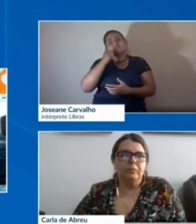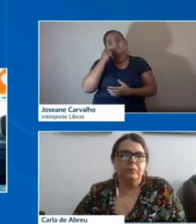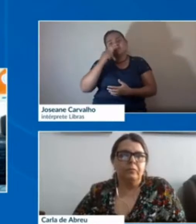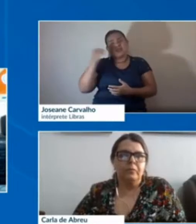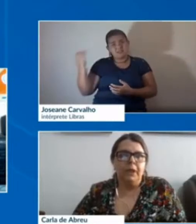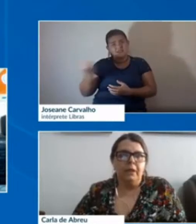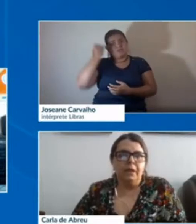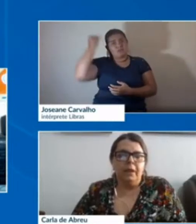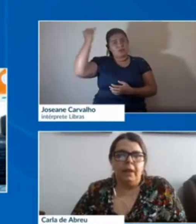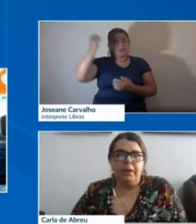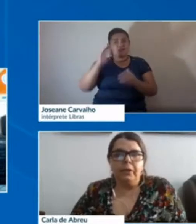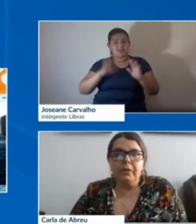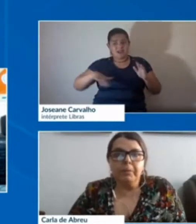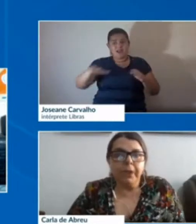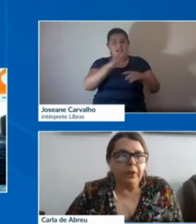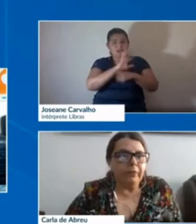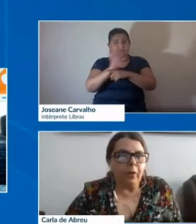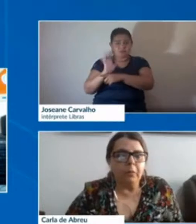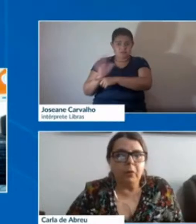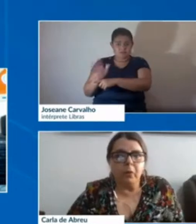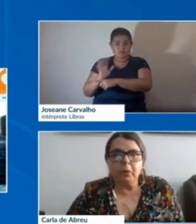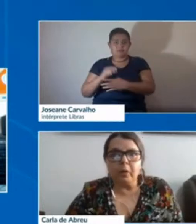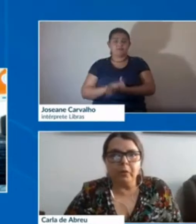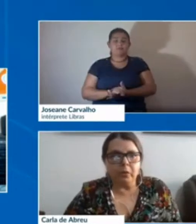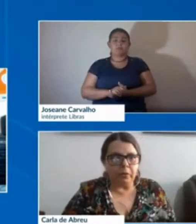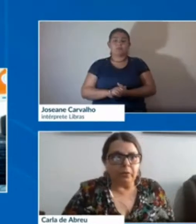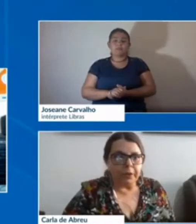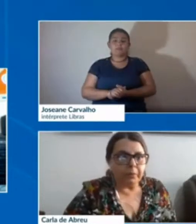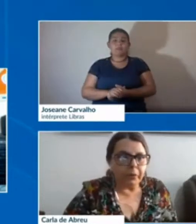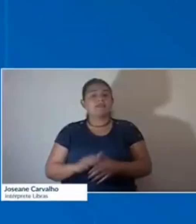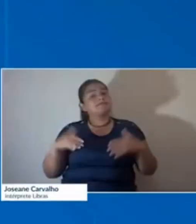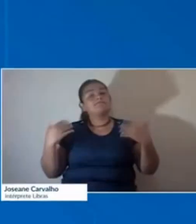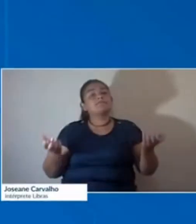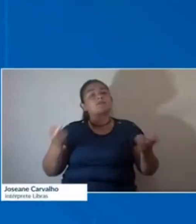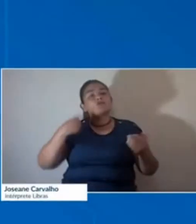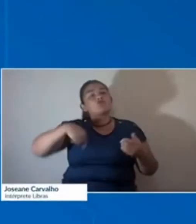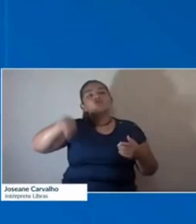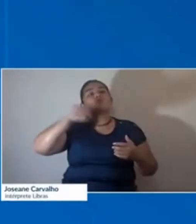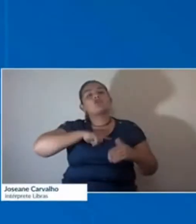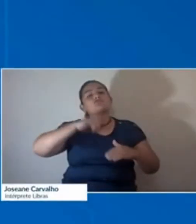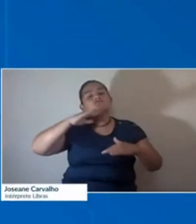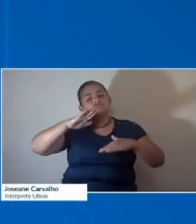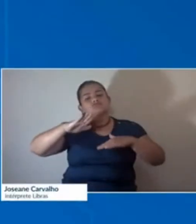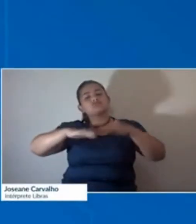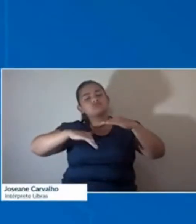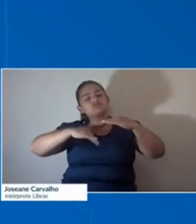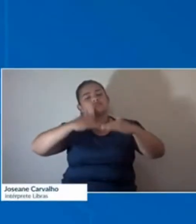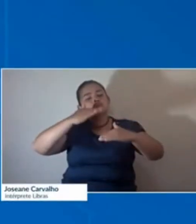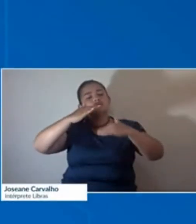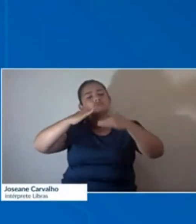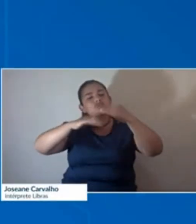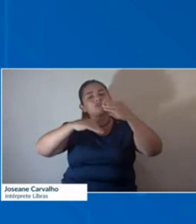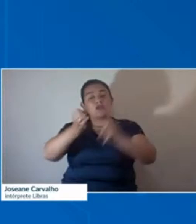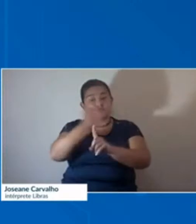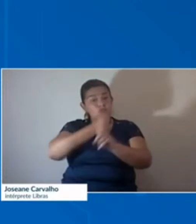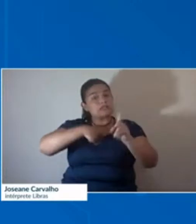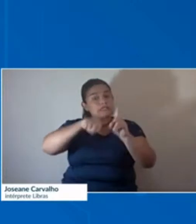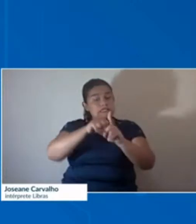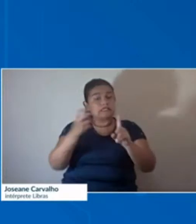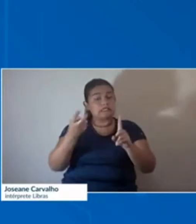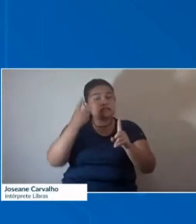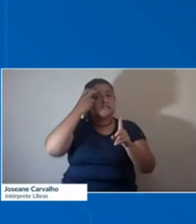cinema? É justamente a forma como nós construímos nosso sistema cultural